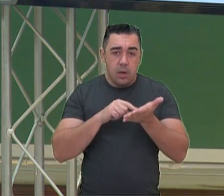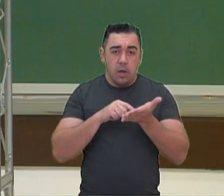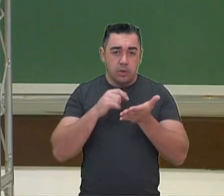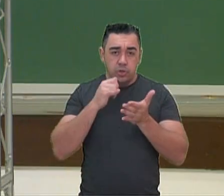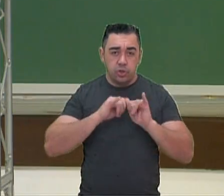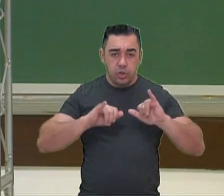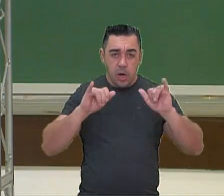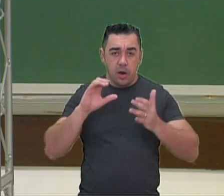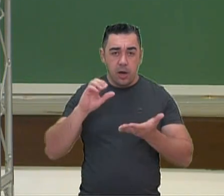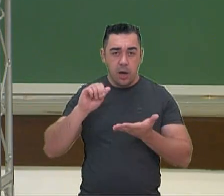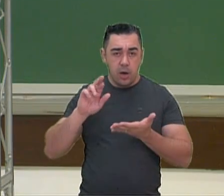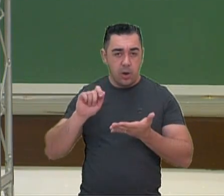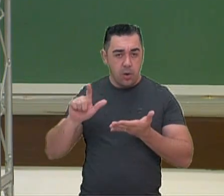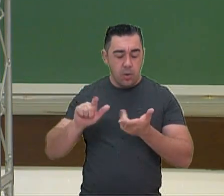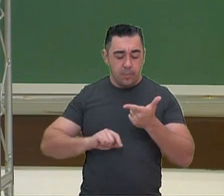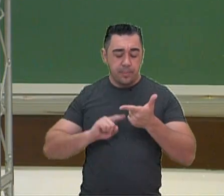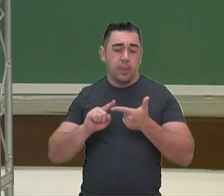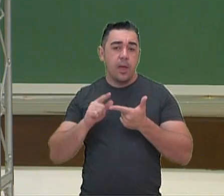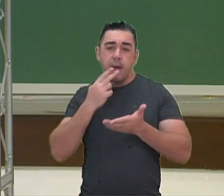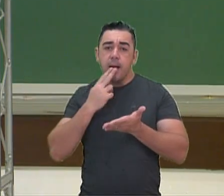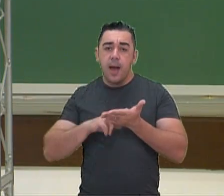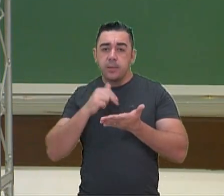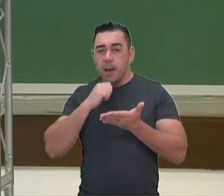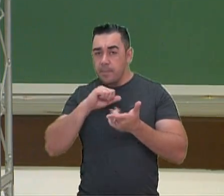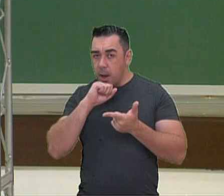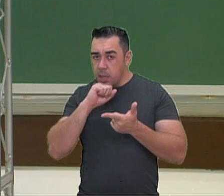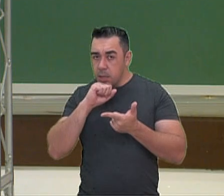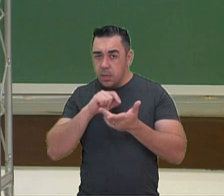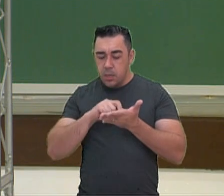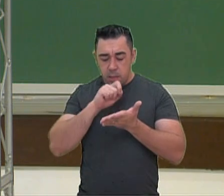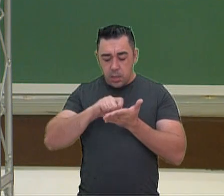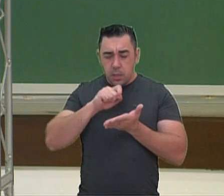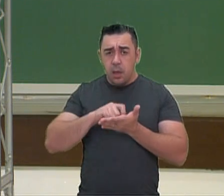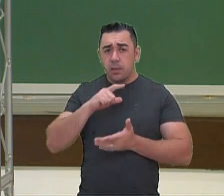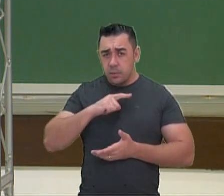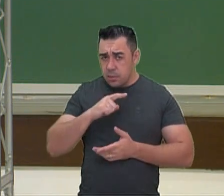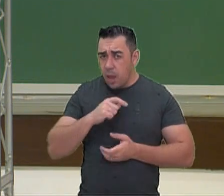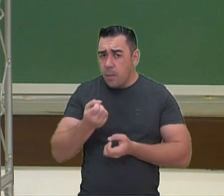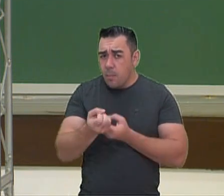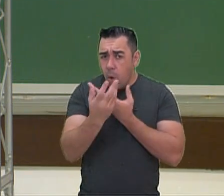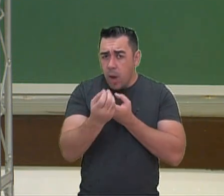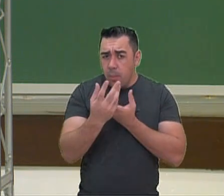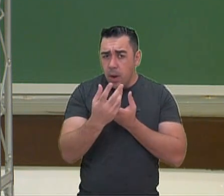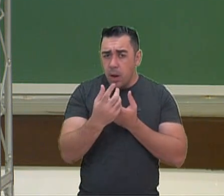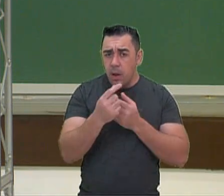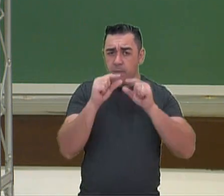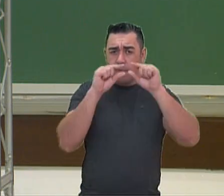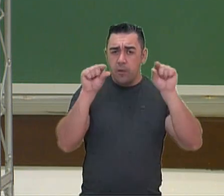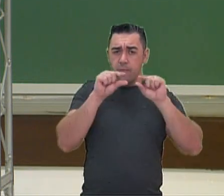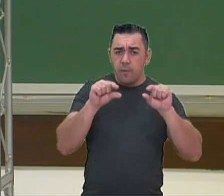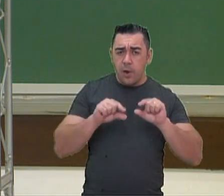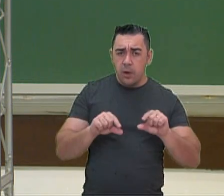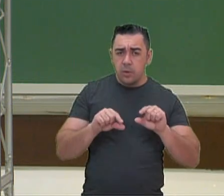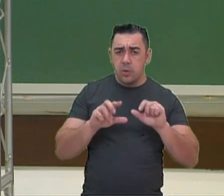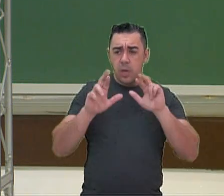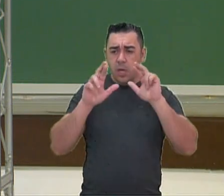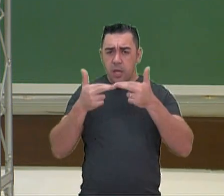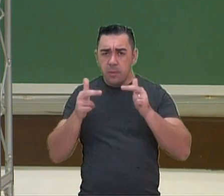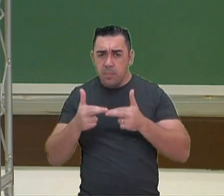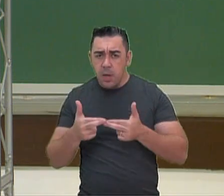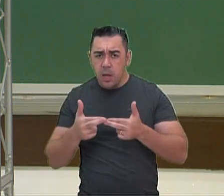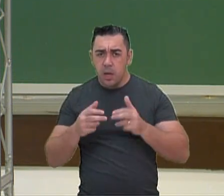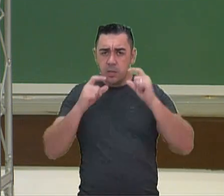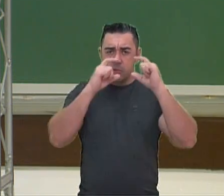dela. Está escrito em forma de poema? Está escrito em versos? Não. Tem rima?